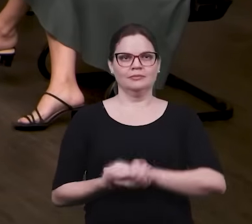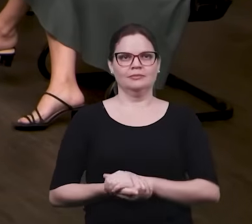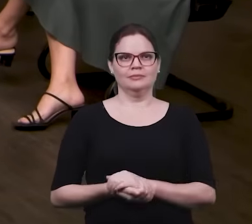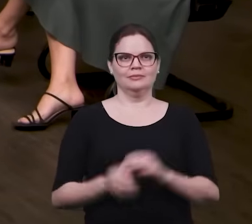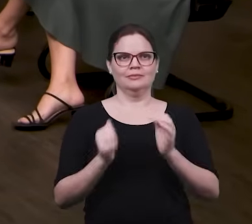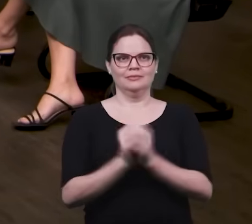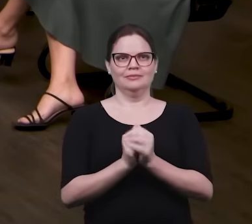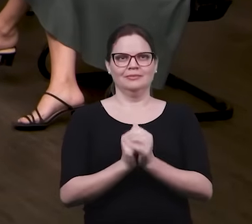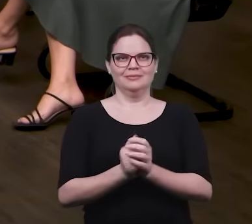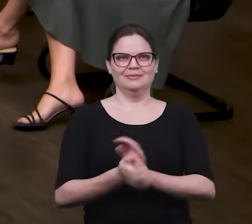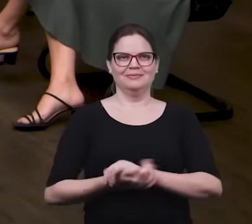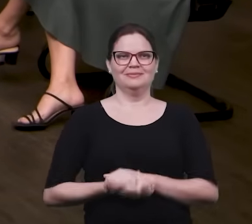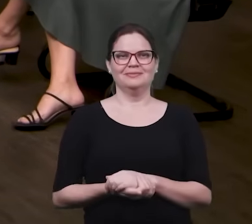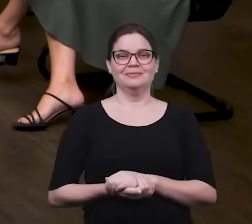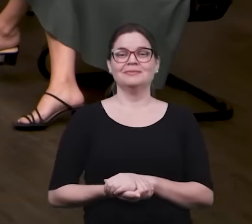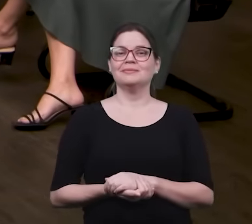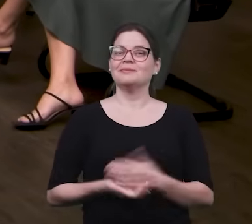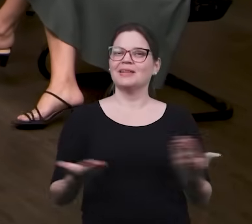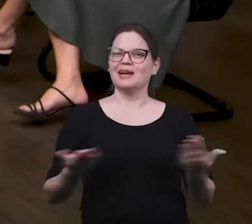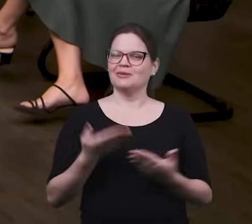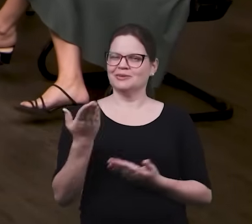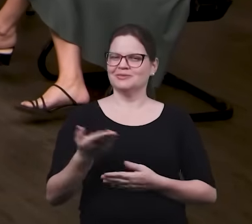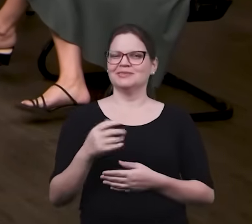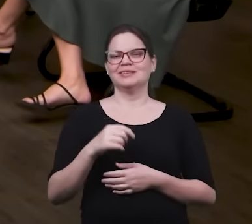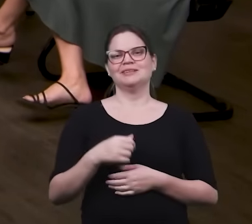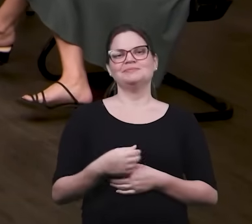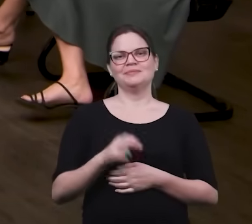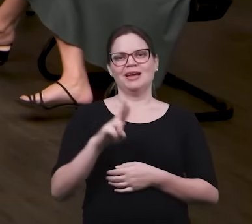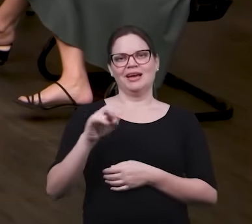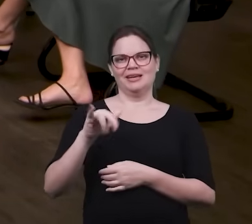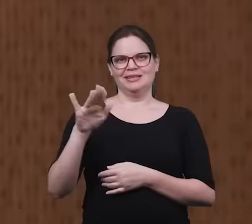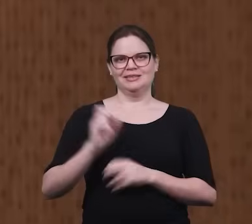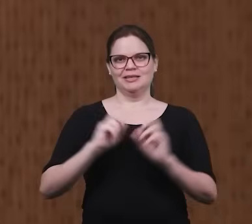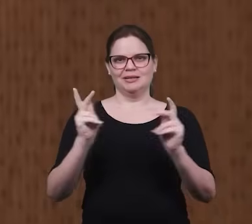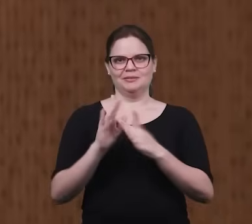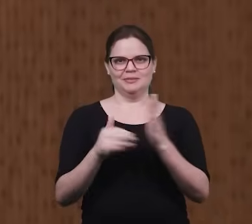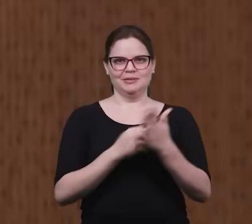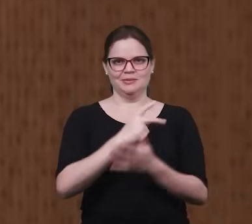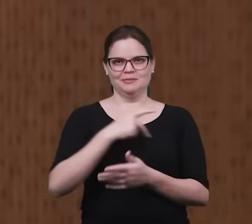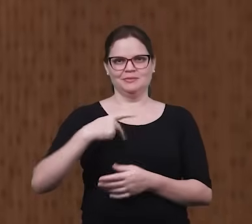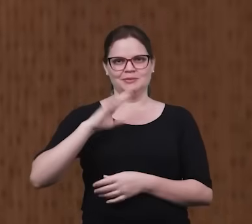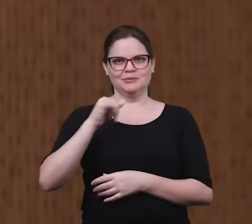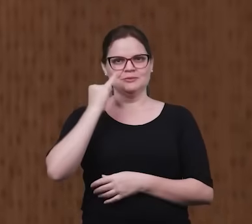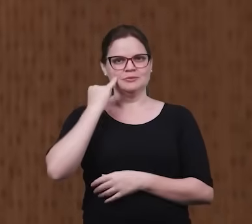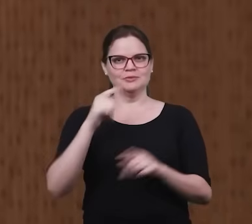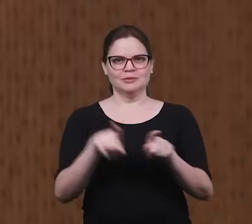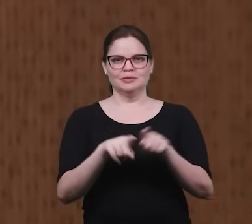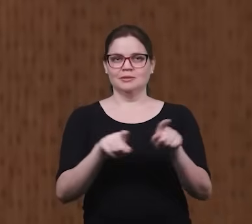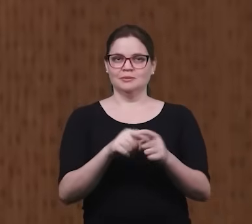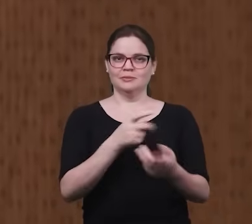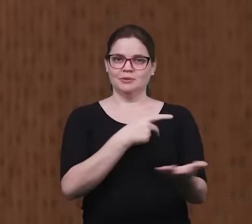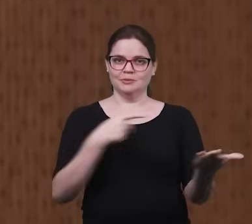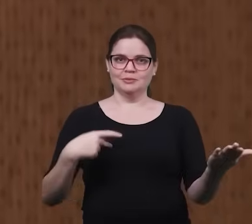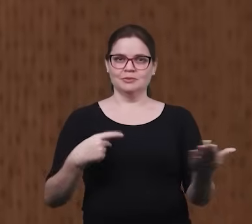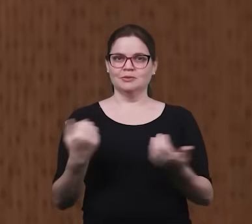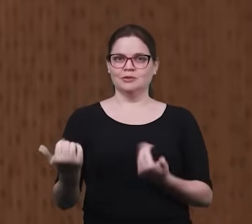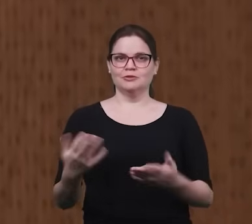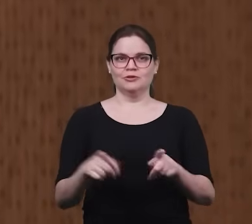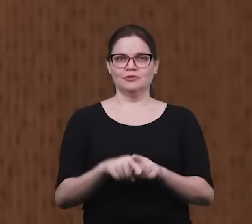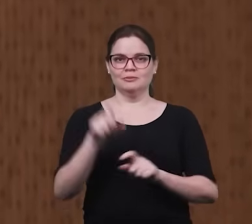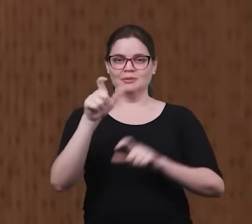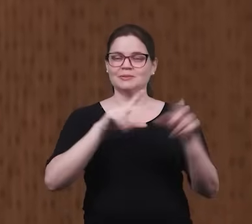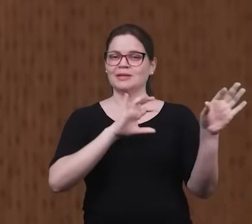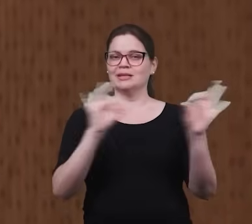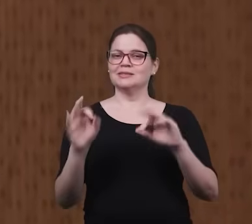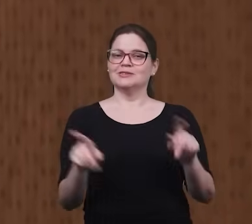lugar. Tá certo. E a colega Raíssa, Pai Senhor. A paz do Senhor, pastor Josias, a paz do Senhor, pastor Tarcísio, aos jovens aqui e